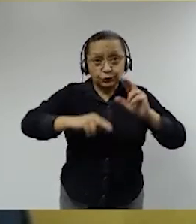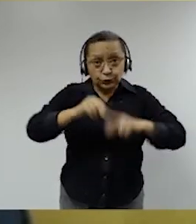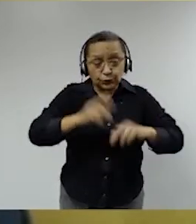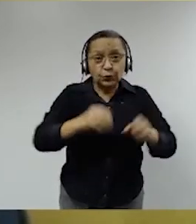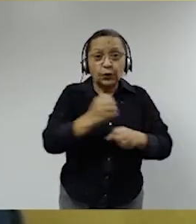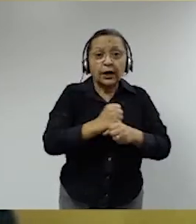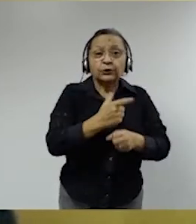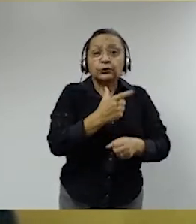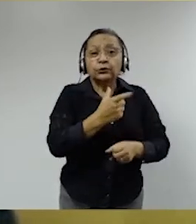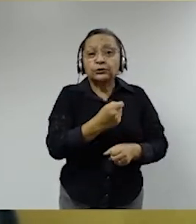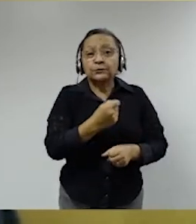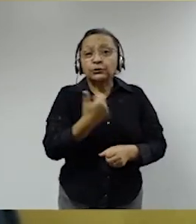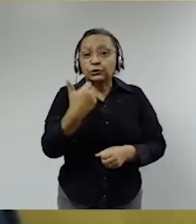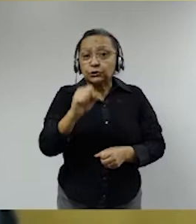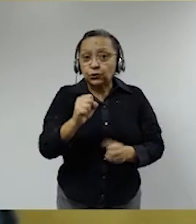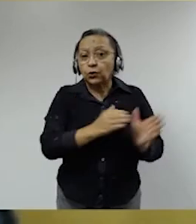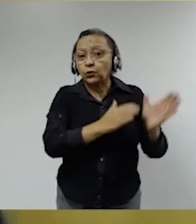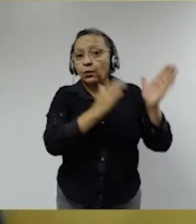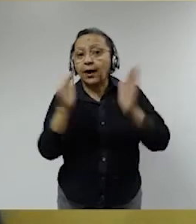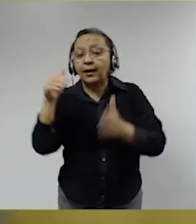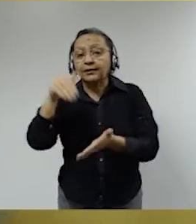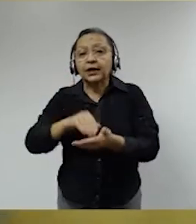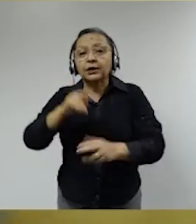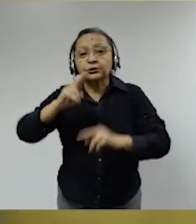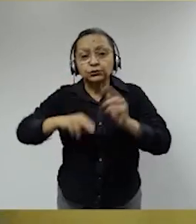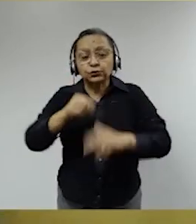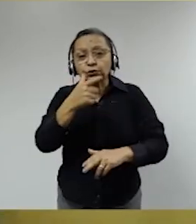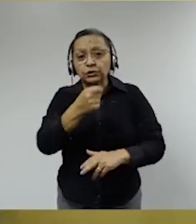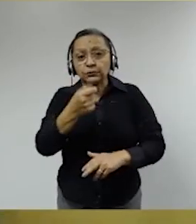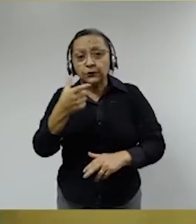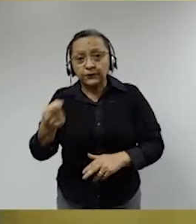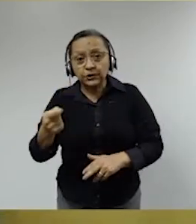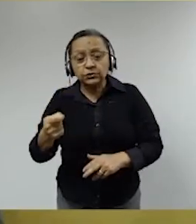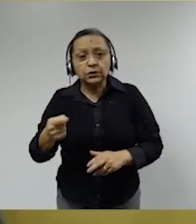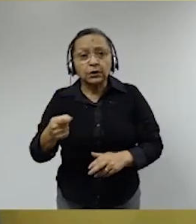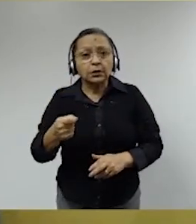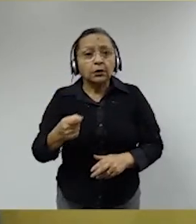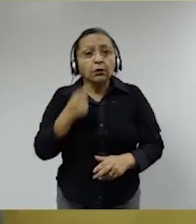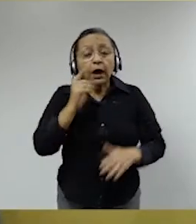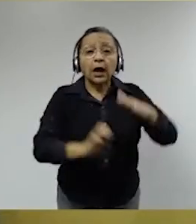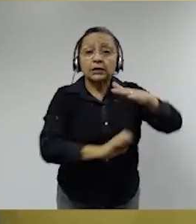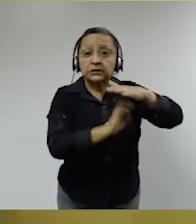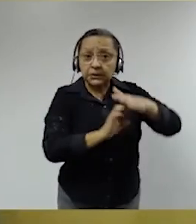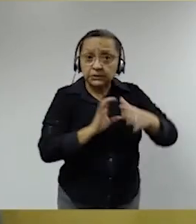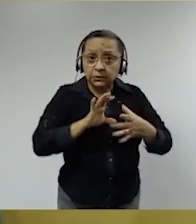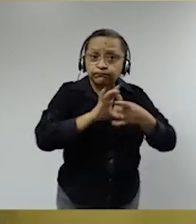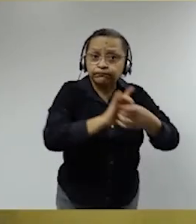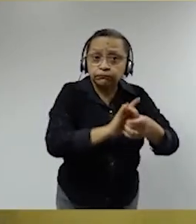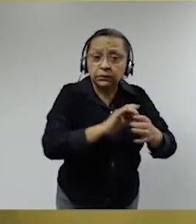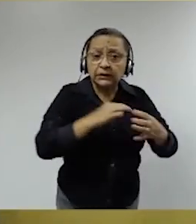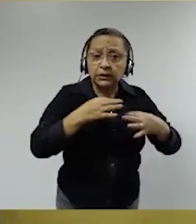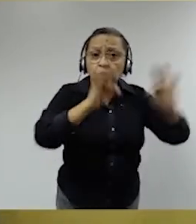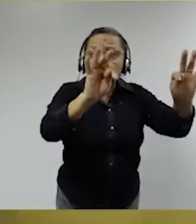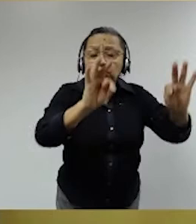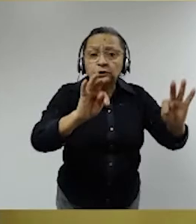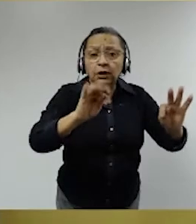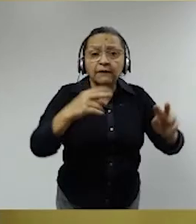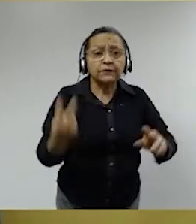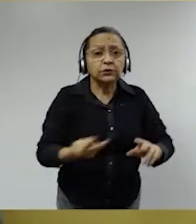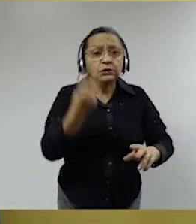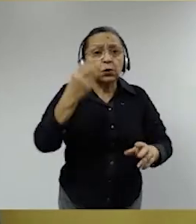a valorização de empresas com modelos de negócio ligados à tecnologia está na ordem de